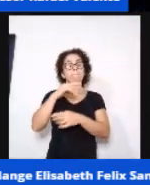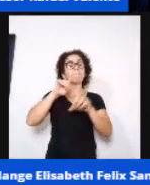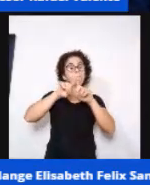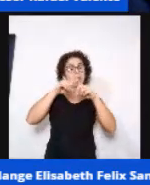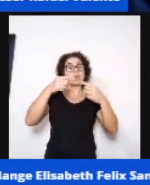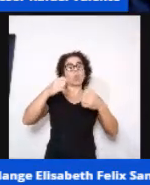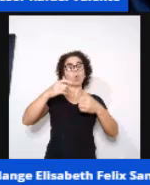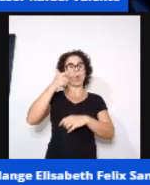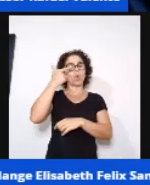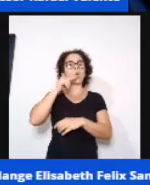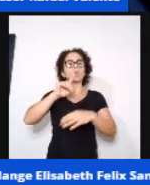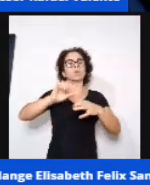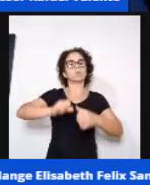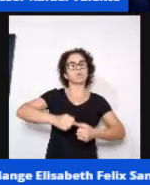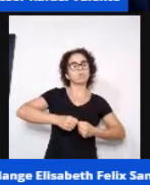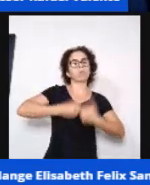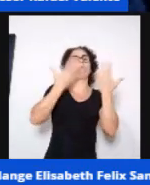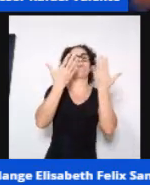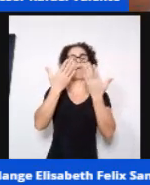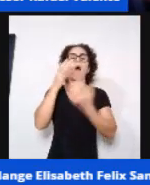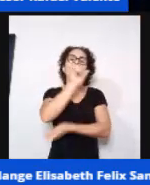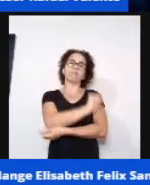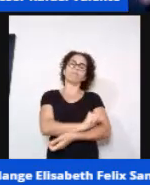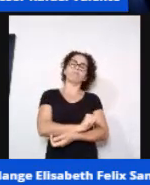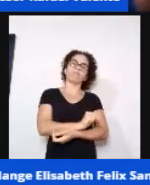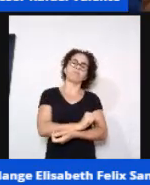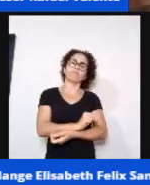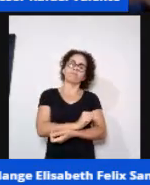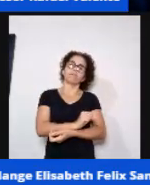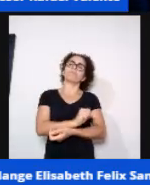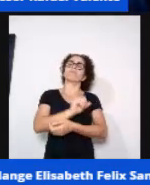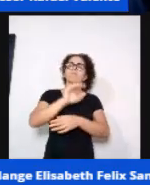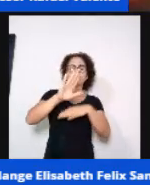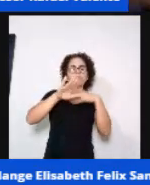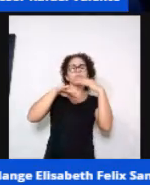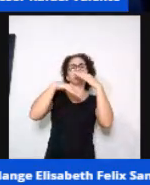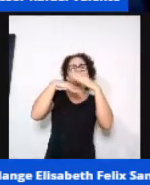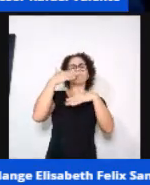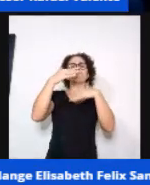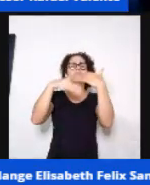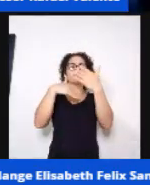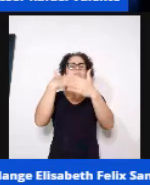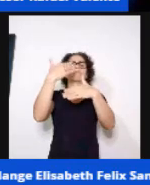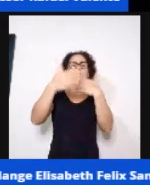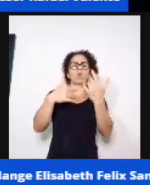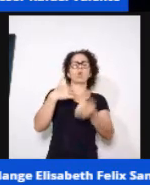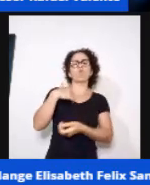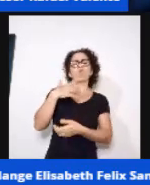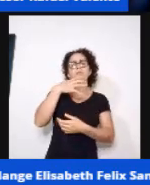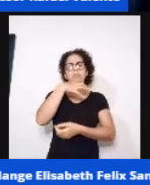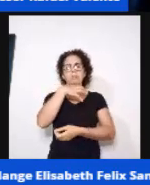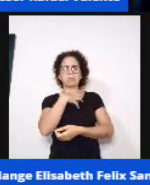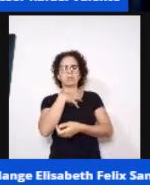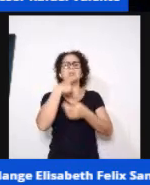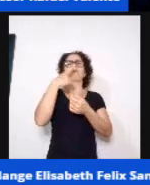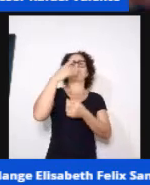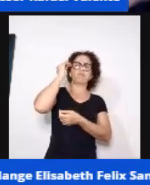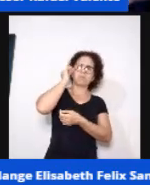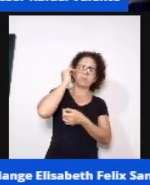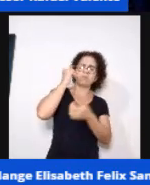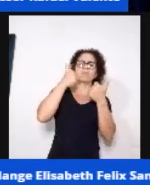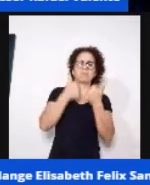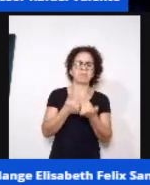mim uma lapada só. E aí aquilo foi se amenizando. Eu fui sentindo aquilo, fui entendendo que eu não